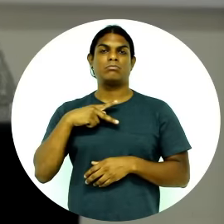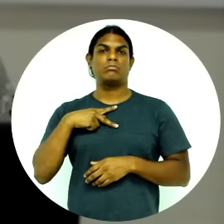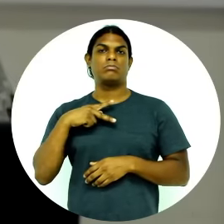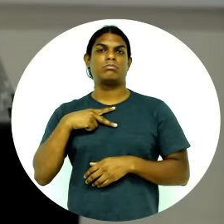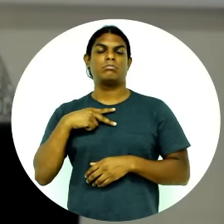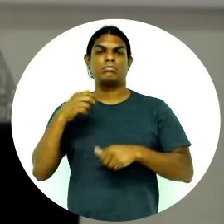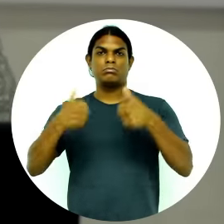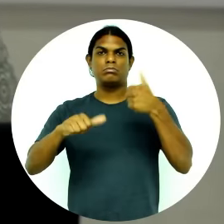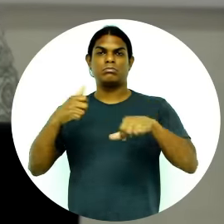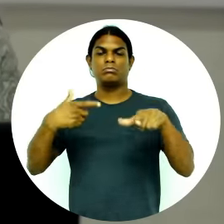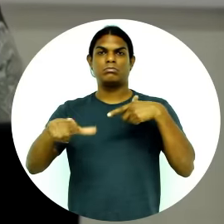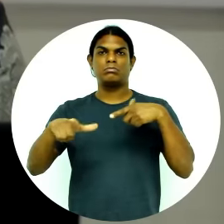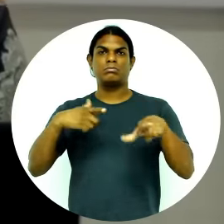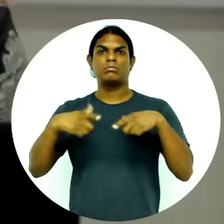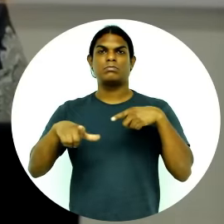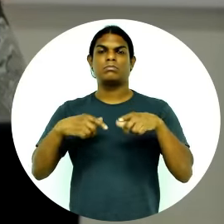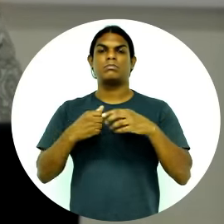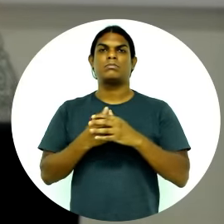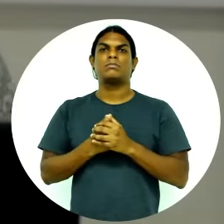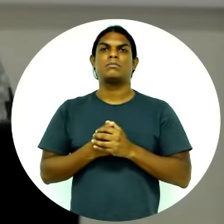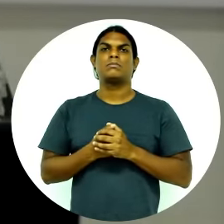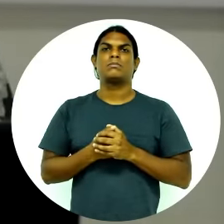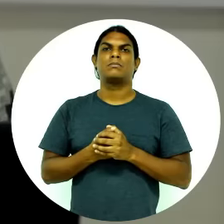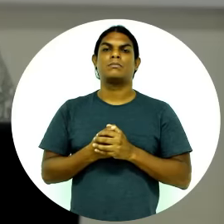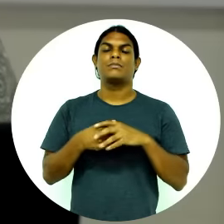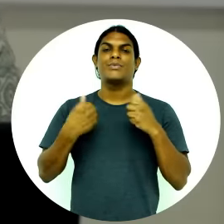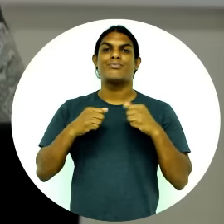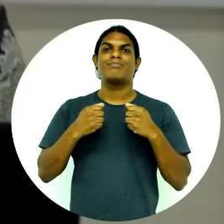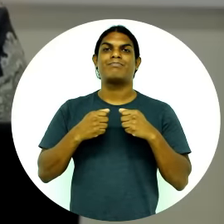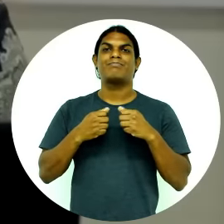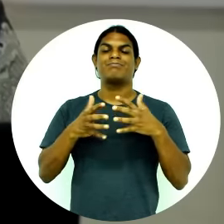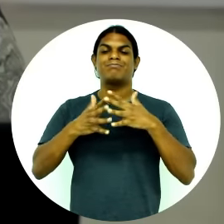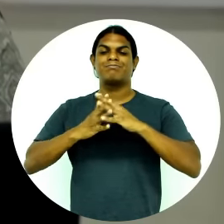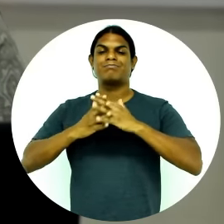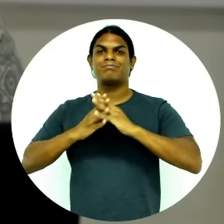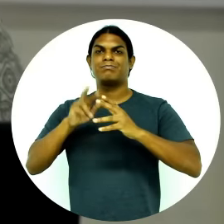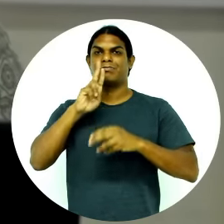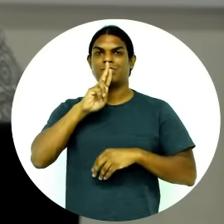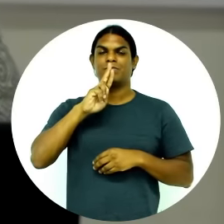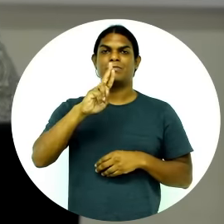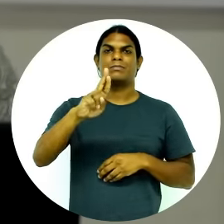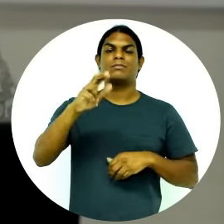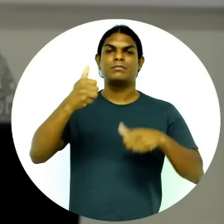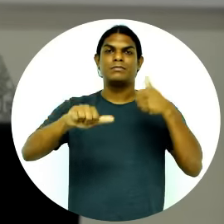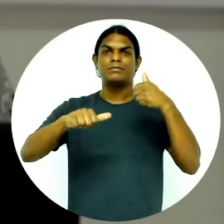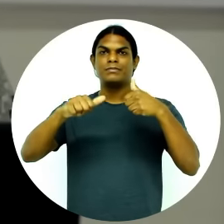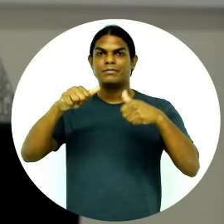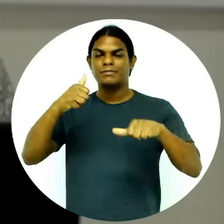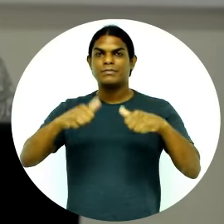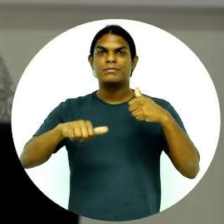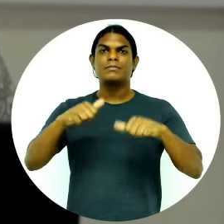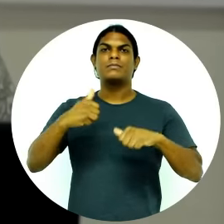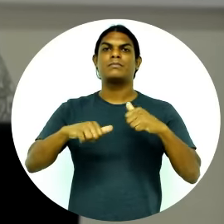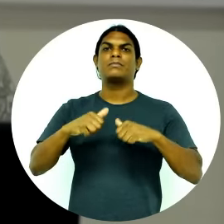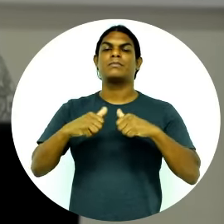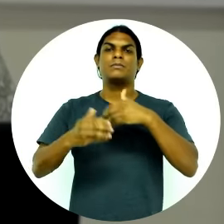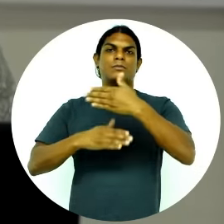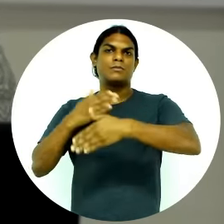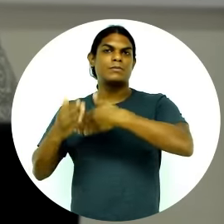escolha forçada, o método da pesquisa de campo e o método dos incidentes críticos. Vamos entender cada um